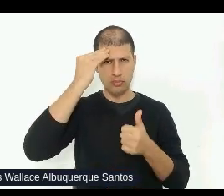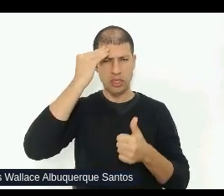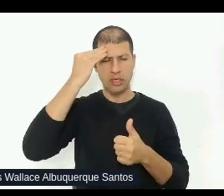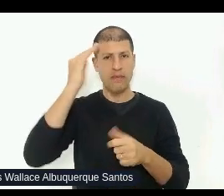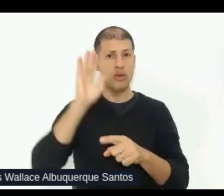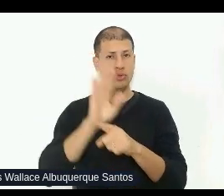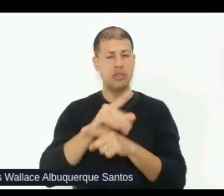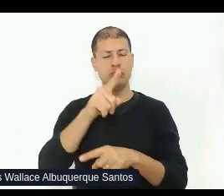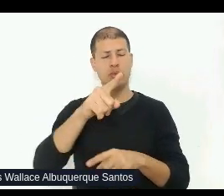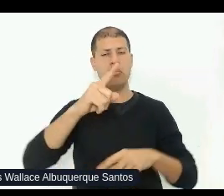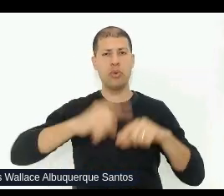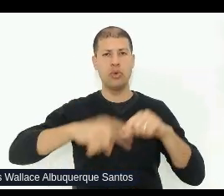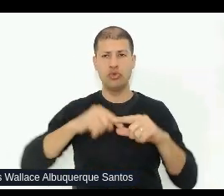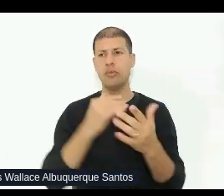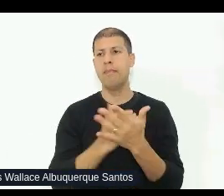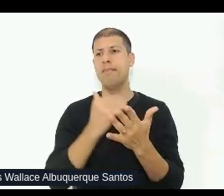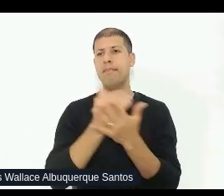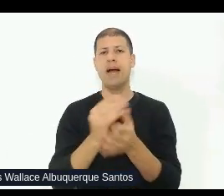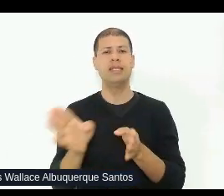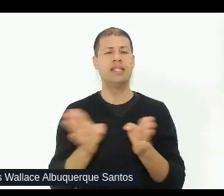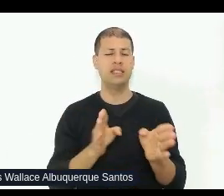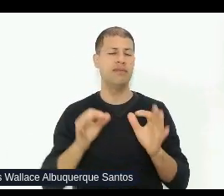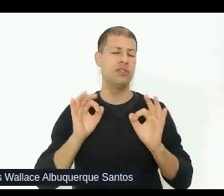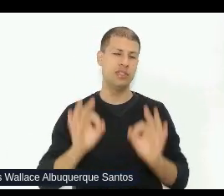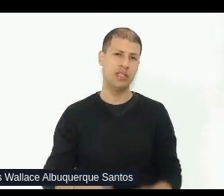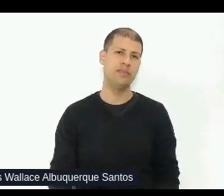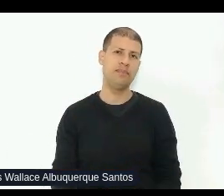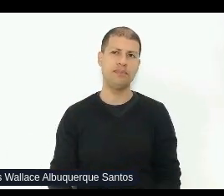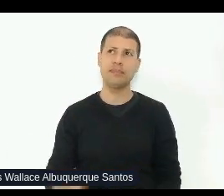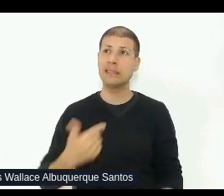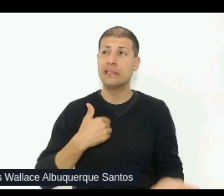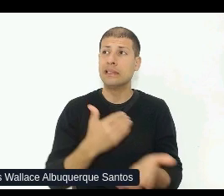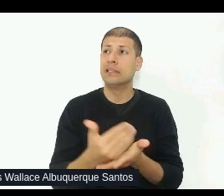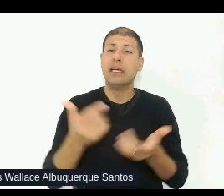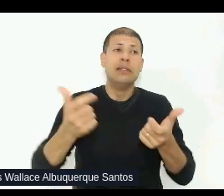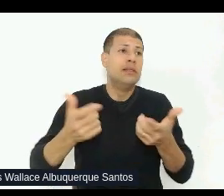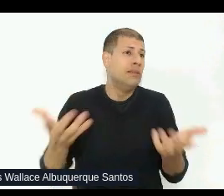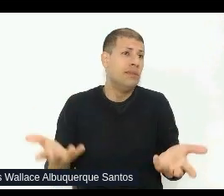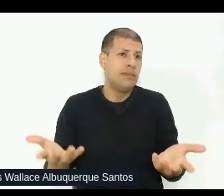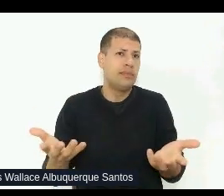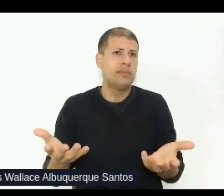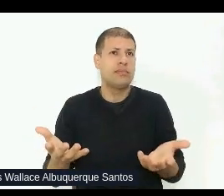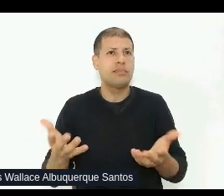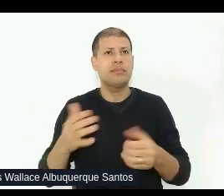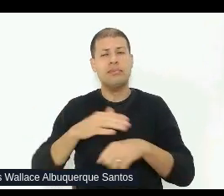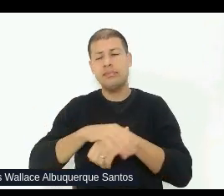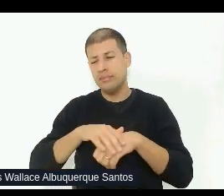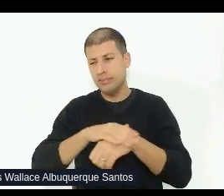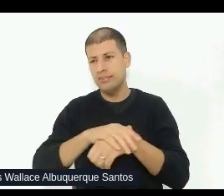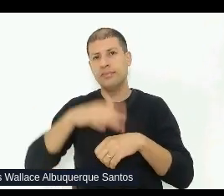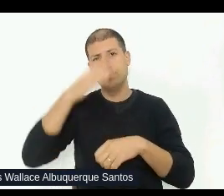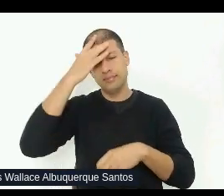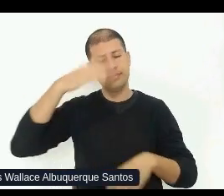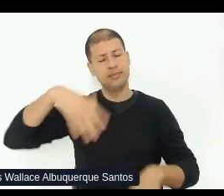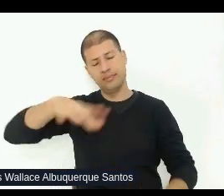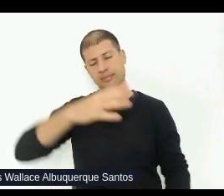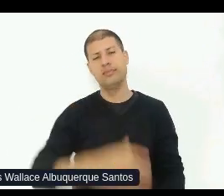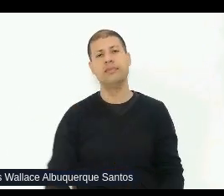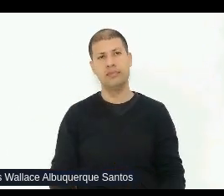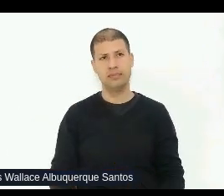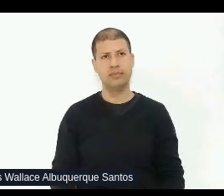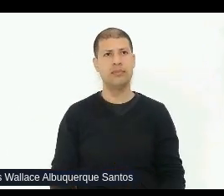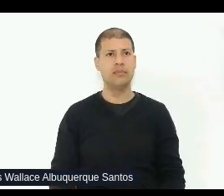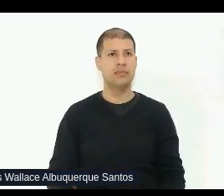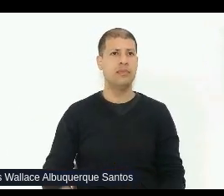mais acessíveis de fato. Então, mas eu não sei por onde começar. Converse com as pessoas. Né? Eu